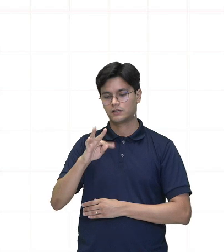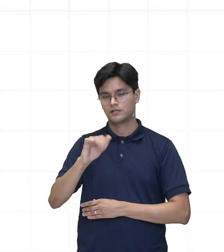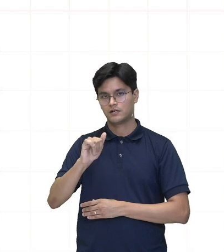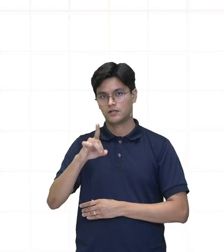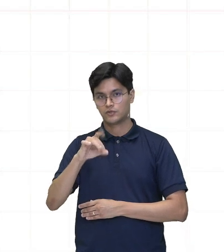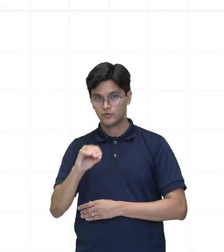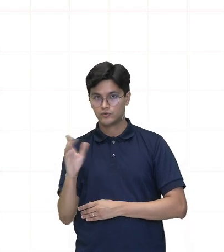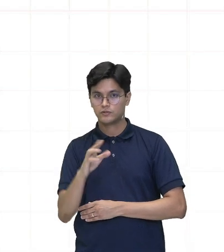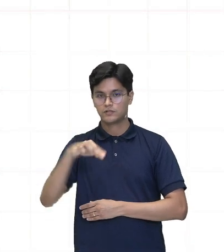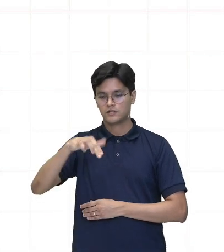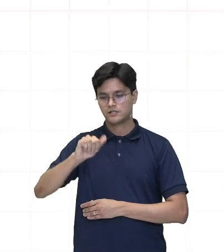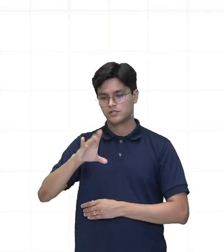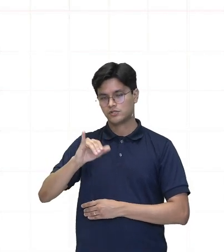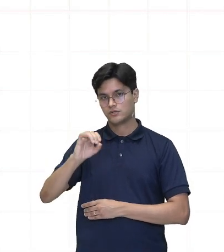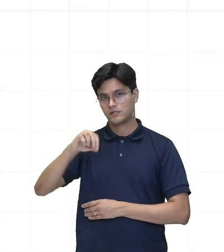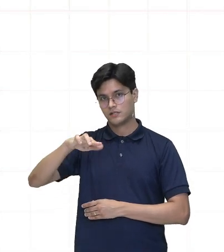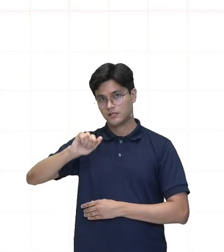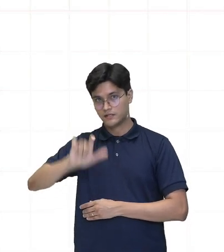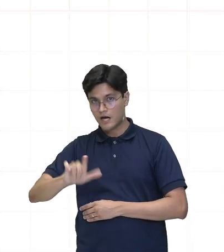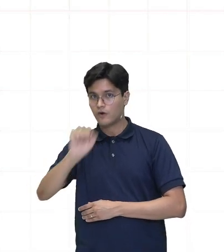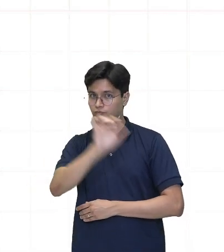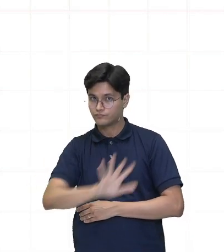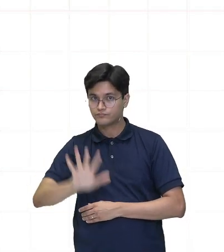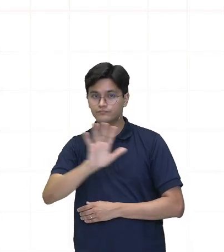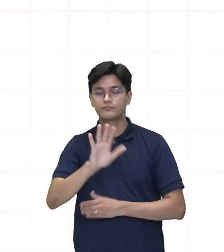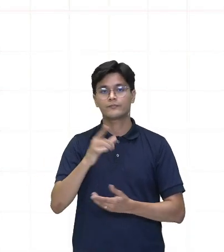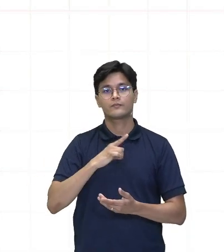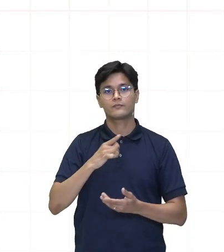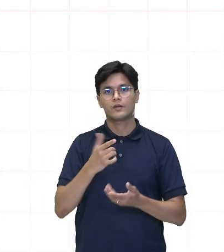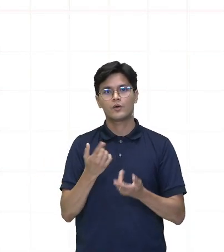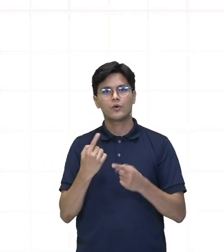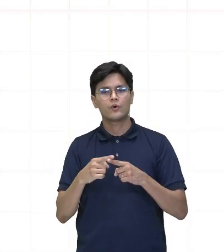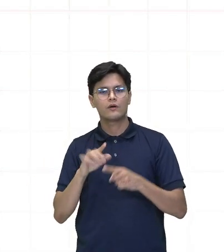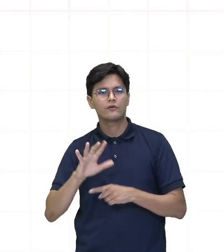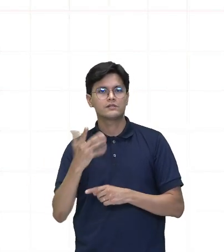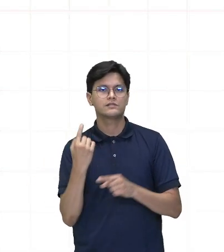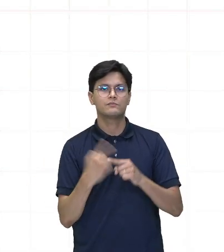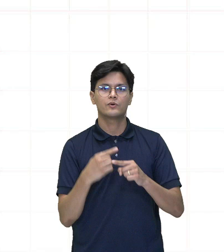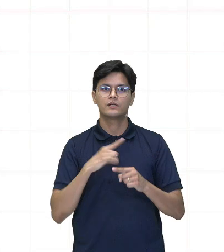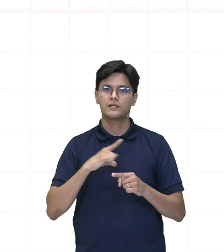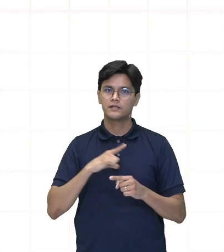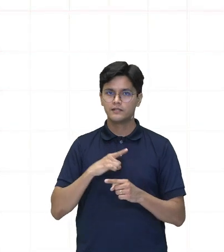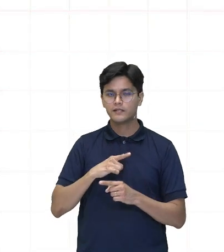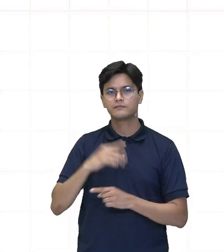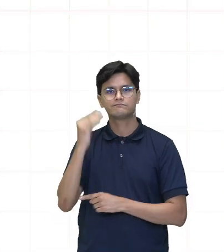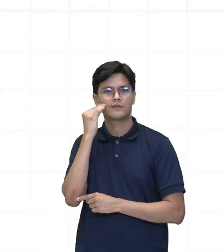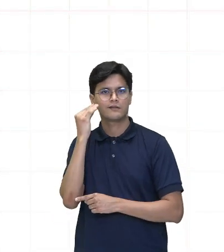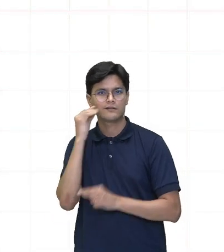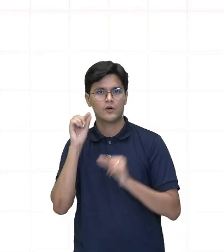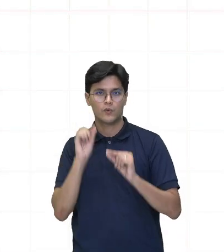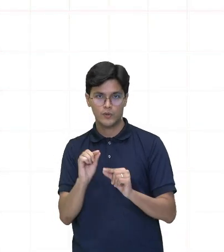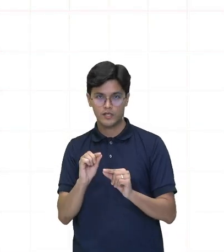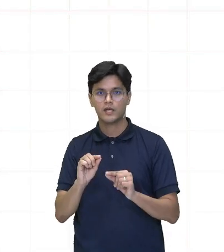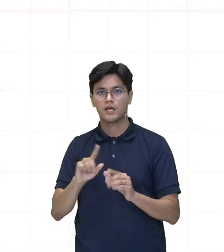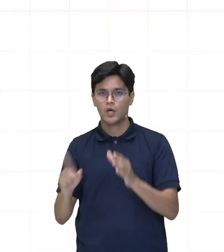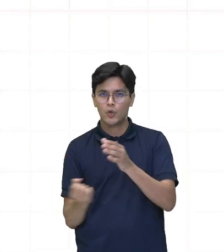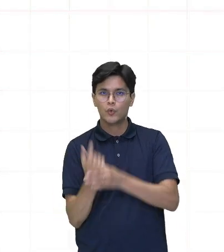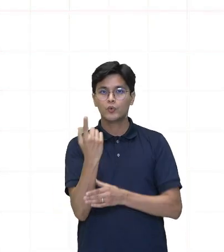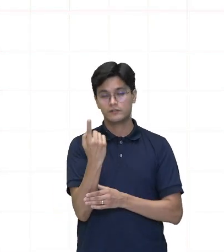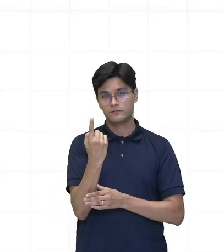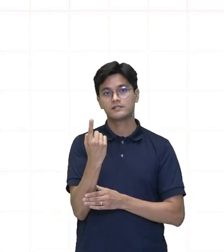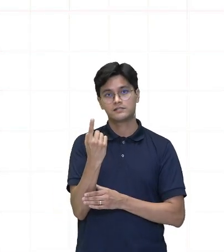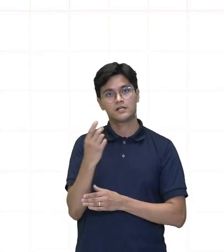olha só, se eu tenho uma classe social surgindo que defende um pensamento diferente daquele